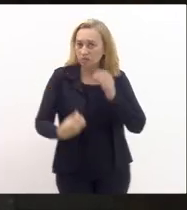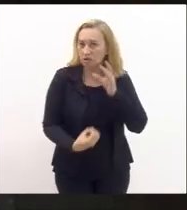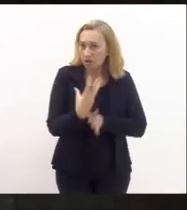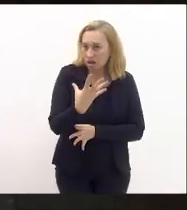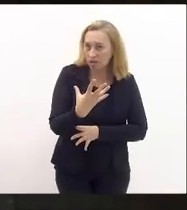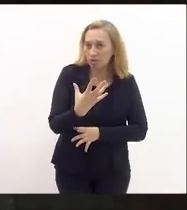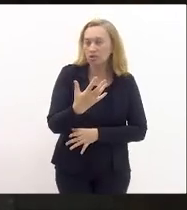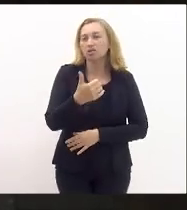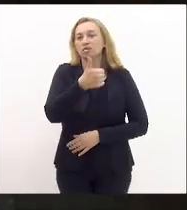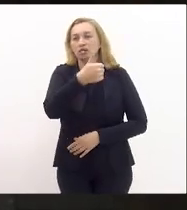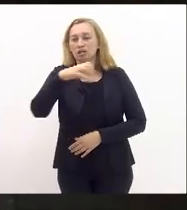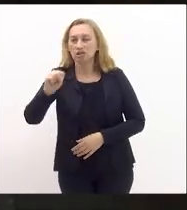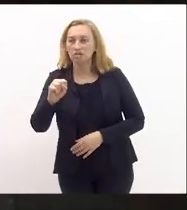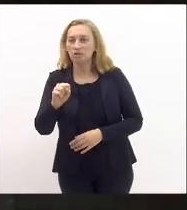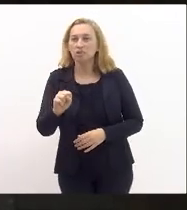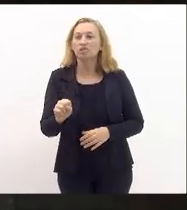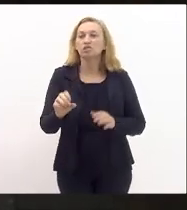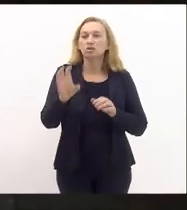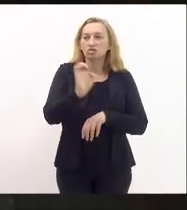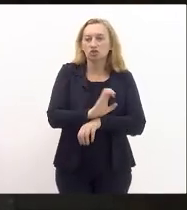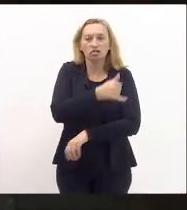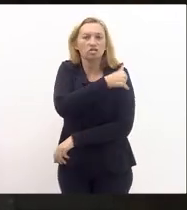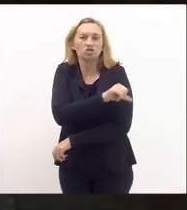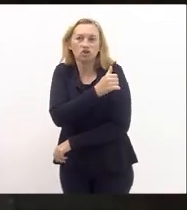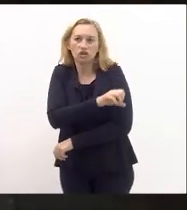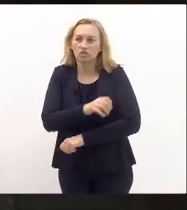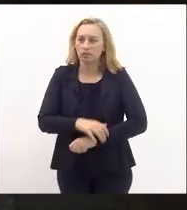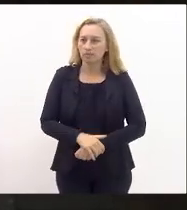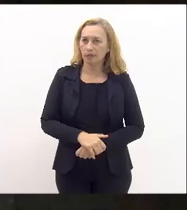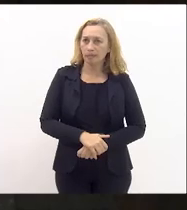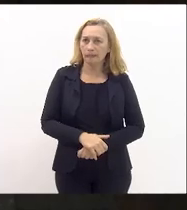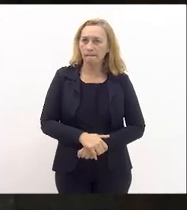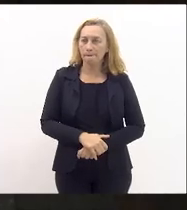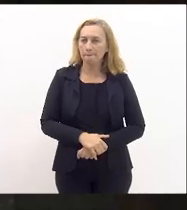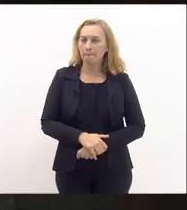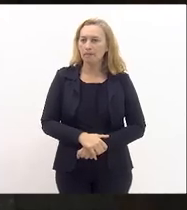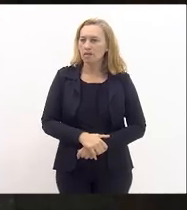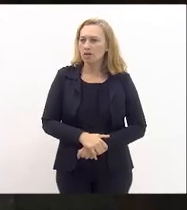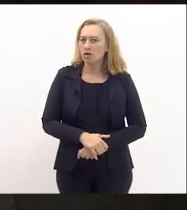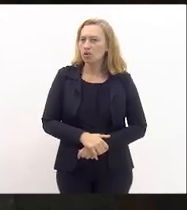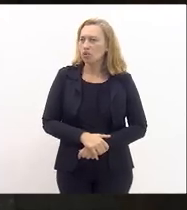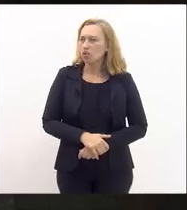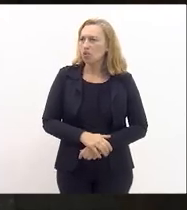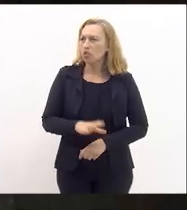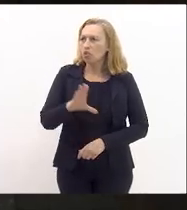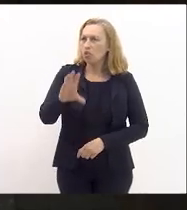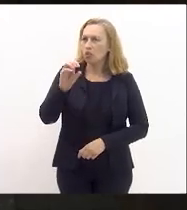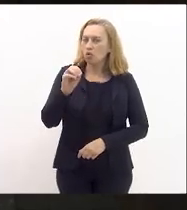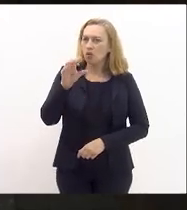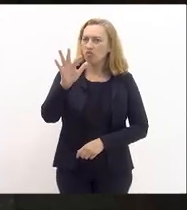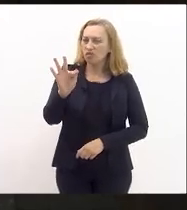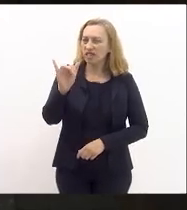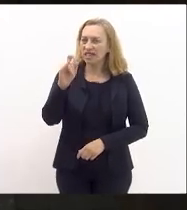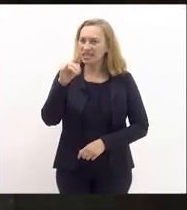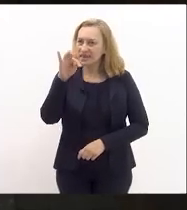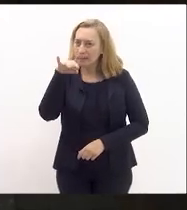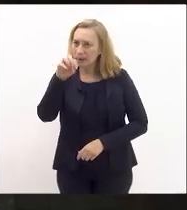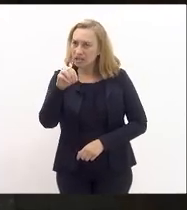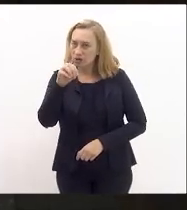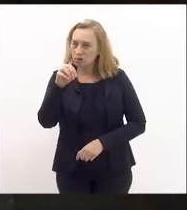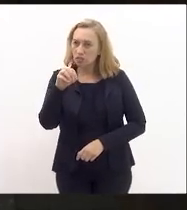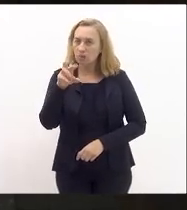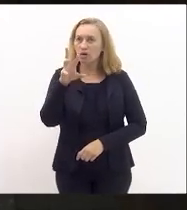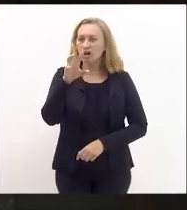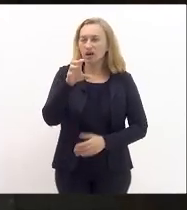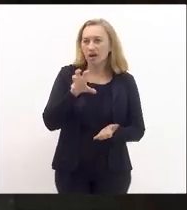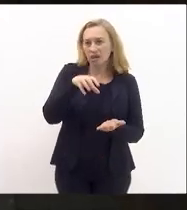que estabeleceu no Estado do Rio de Janeiro parâmetros para o cofinanciamento da rede de atenção psicossocial. A gente tem